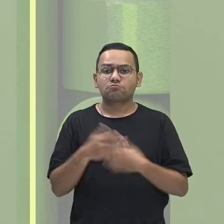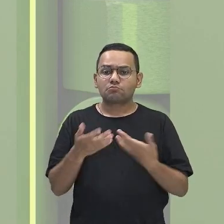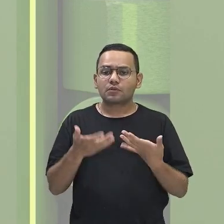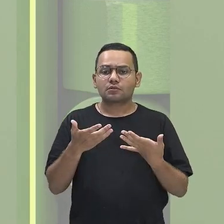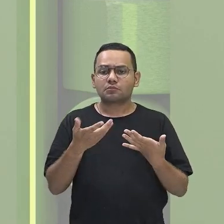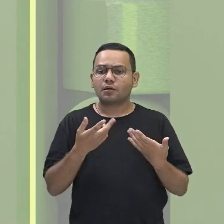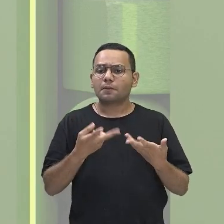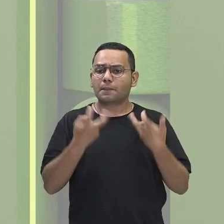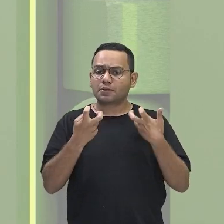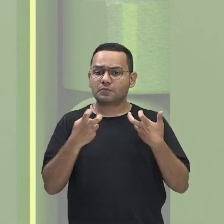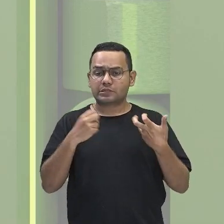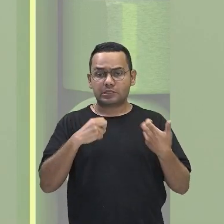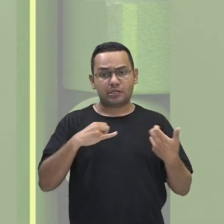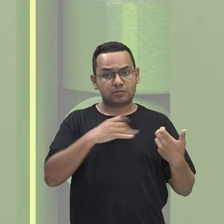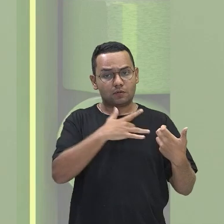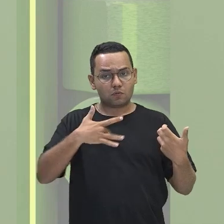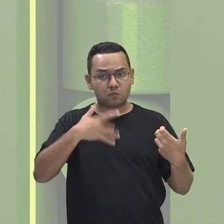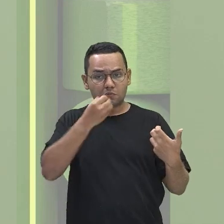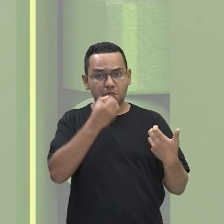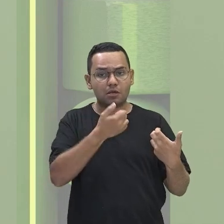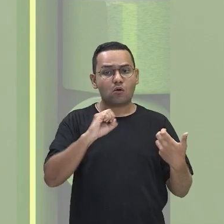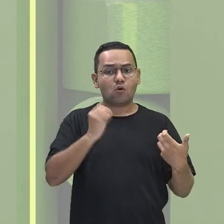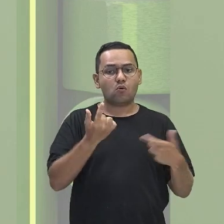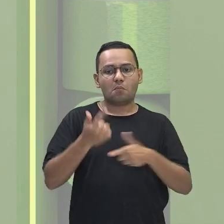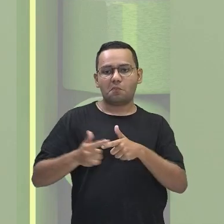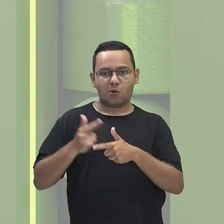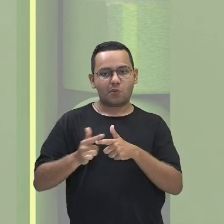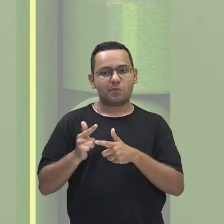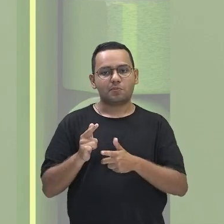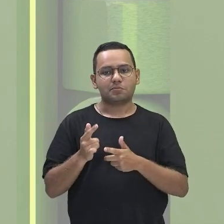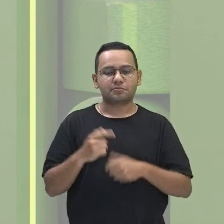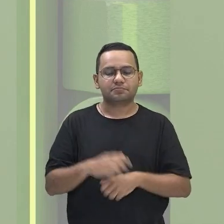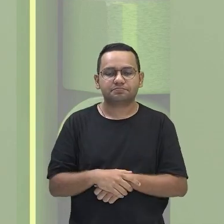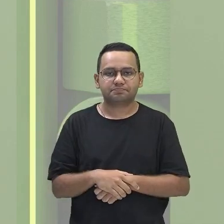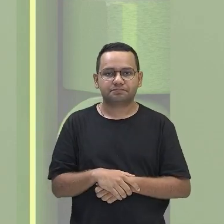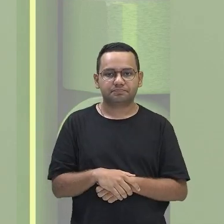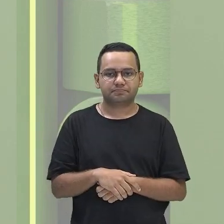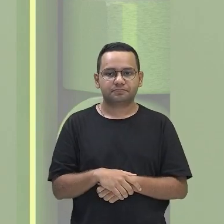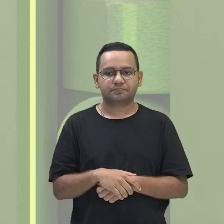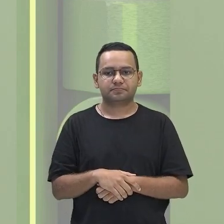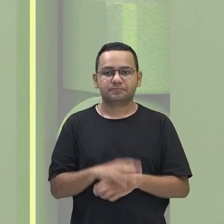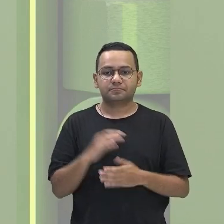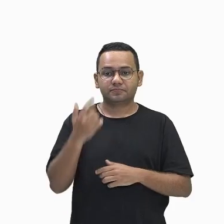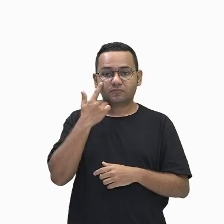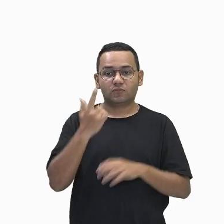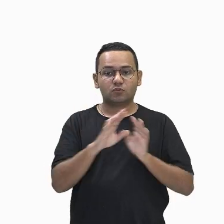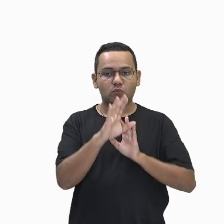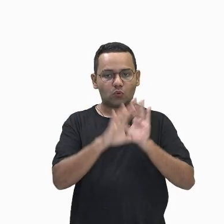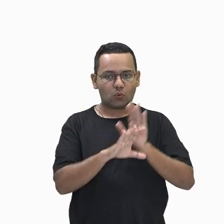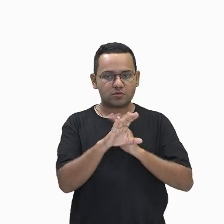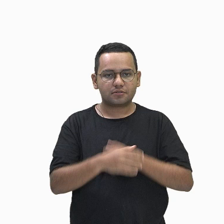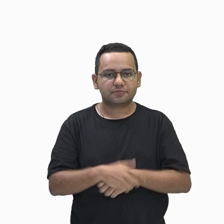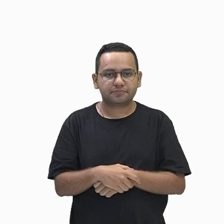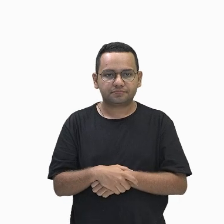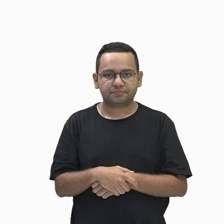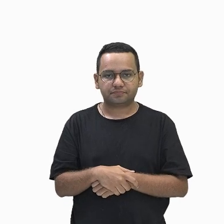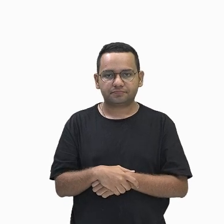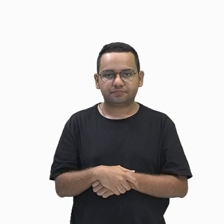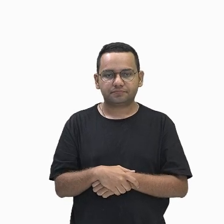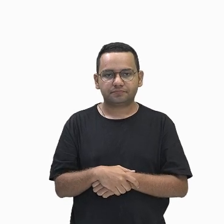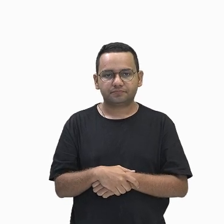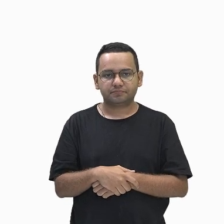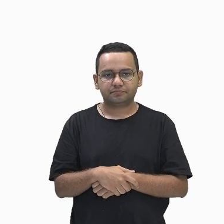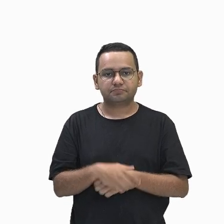saúde muito bem ou se nós estaremos com problemas de saúde. Vamos ao conceito, então, de sistema endócrino? Sistema endócrino, um